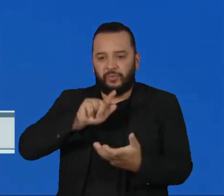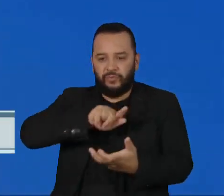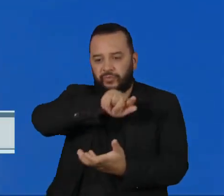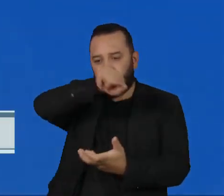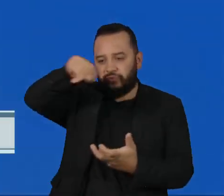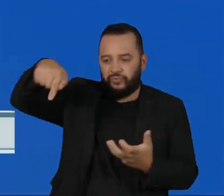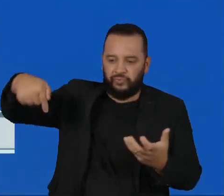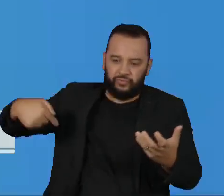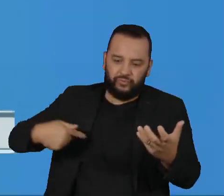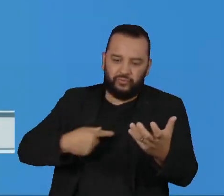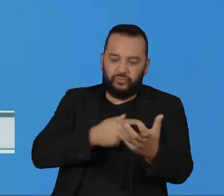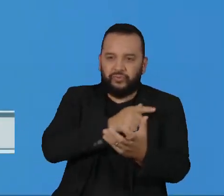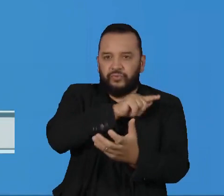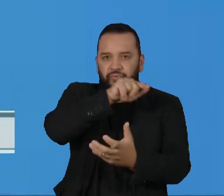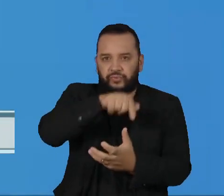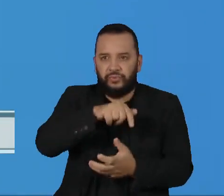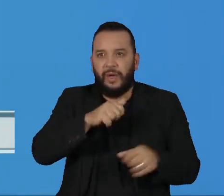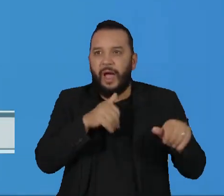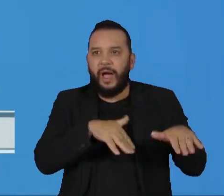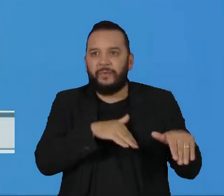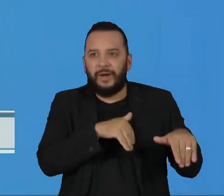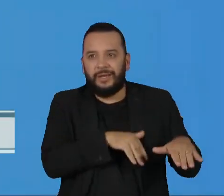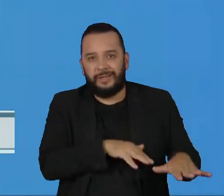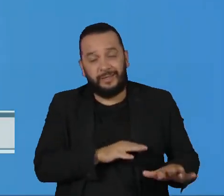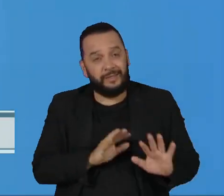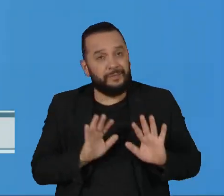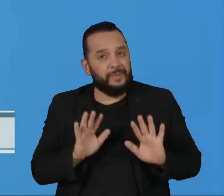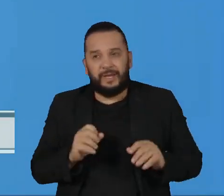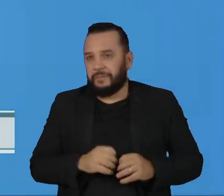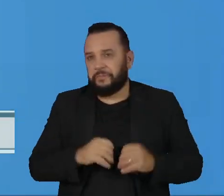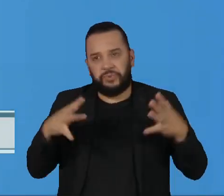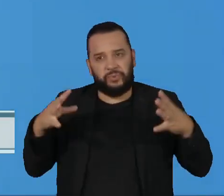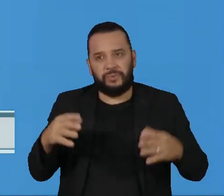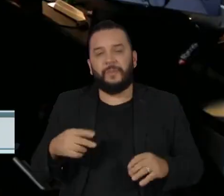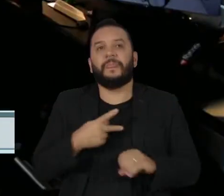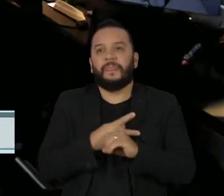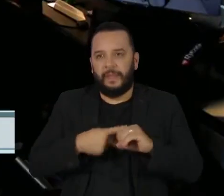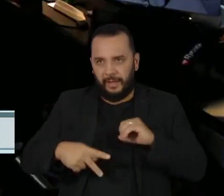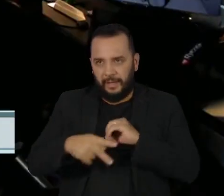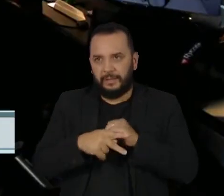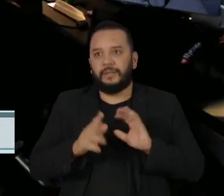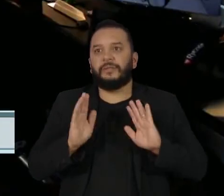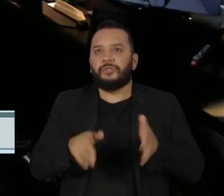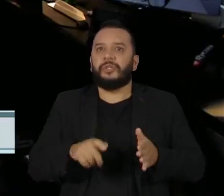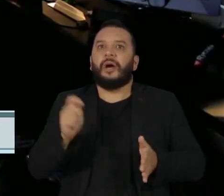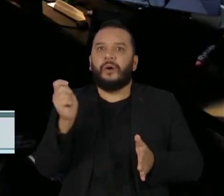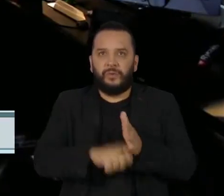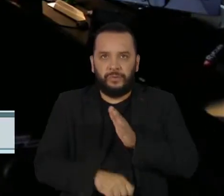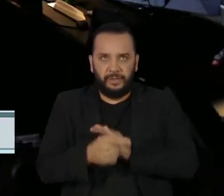volta, pousaria no Havaí. A NASA já fechou um pré-contrato com a SpaceX